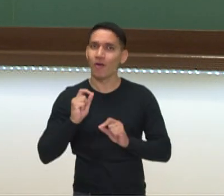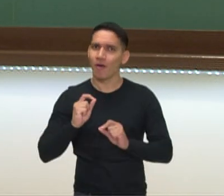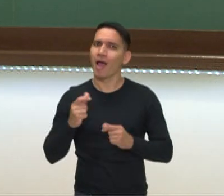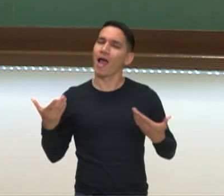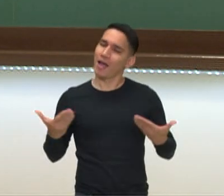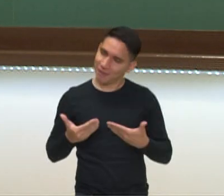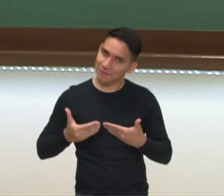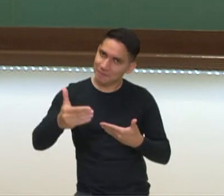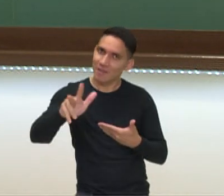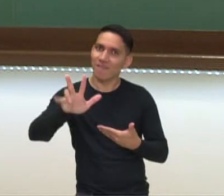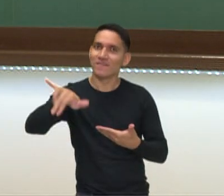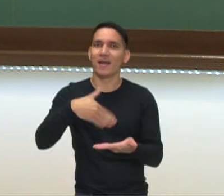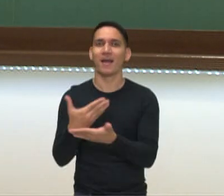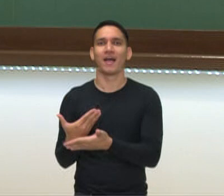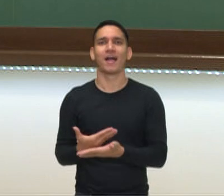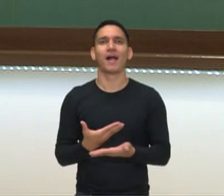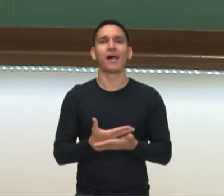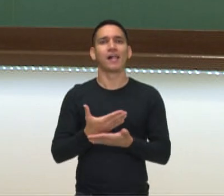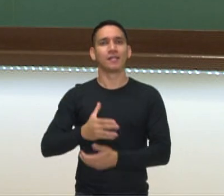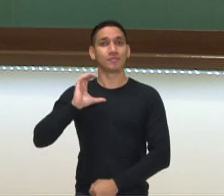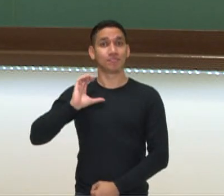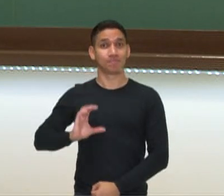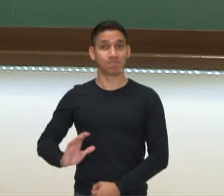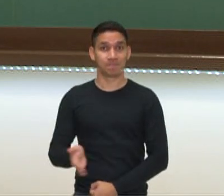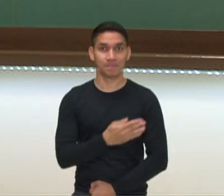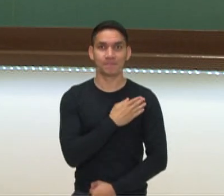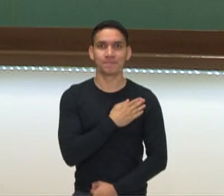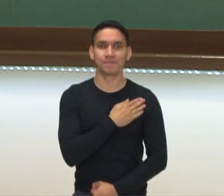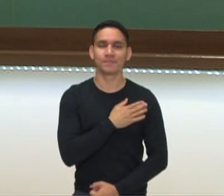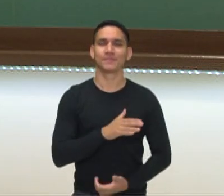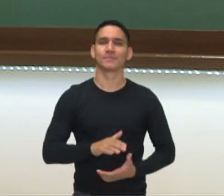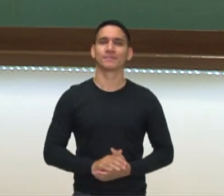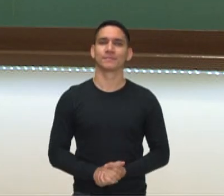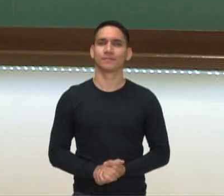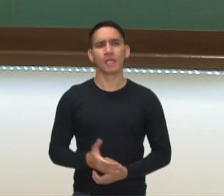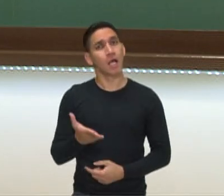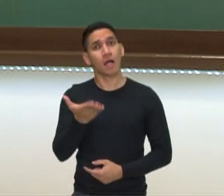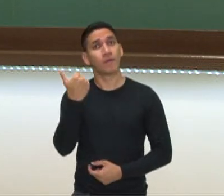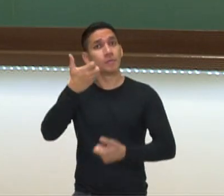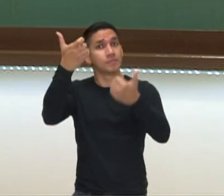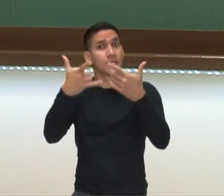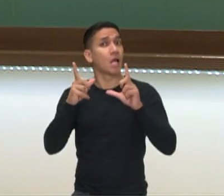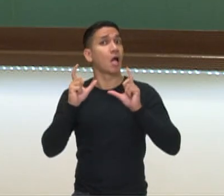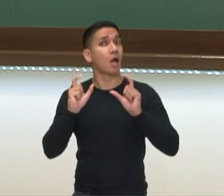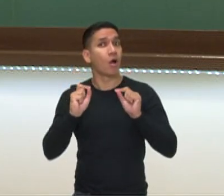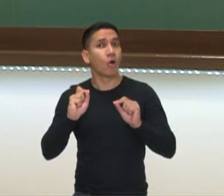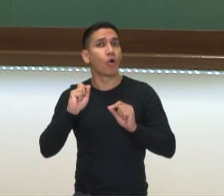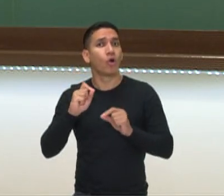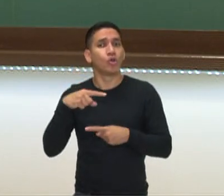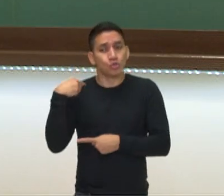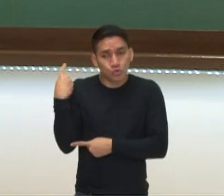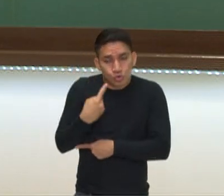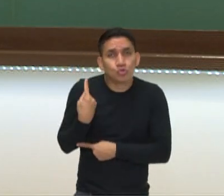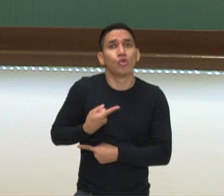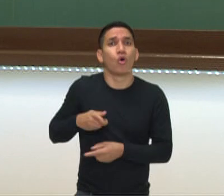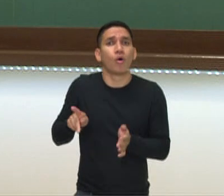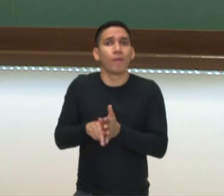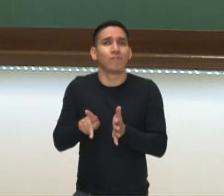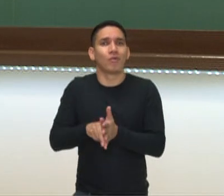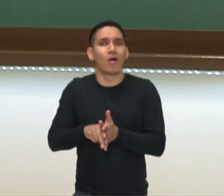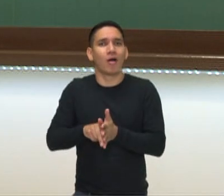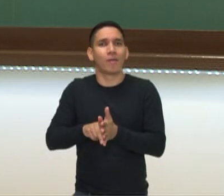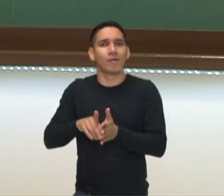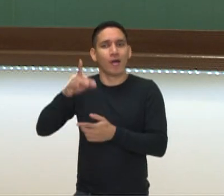essa é mais uma aula de cidadania e civismo. Vamos falar sobre os nossos